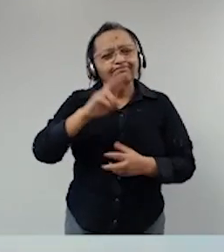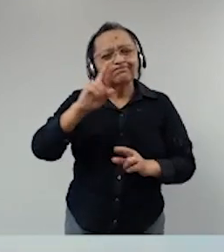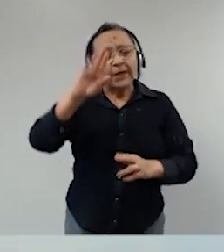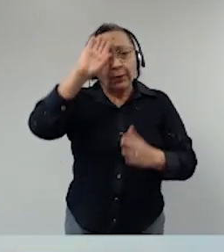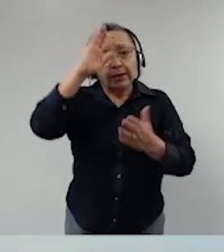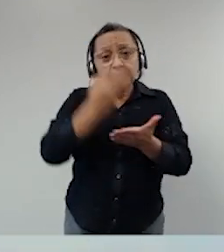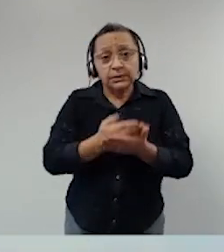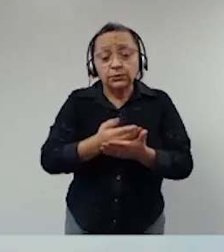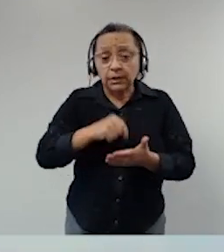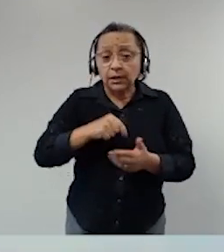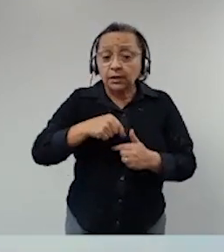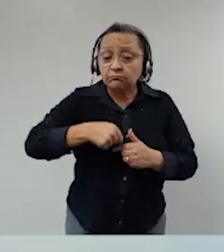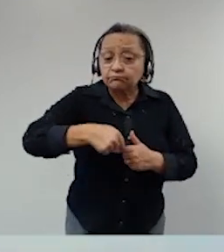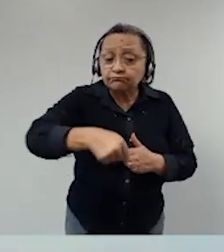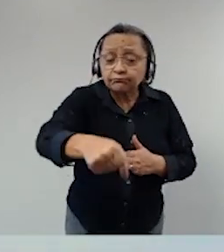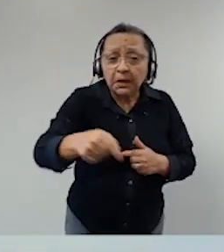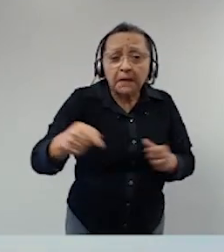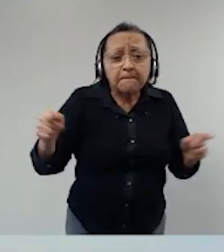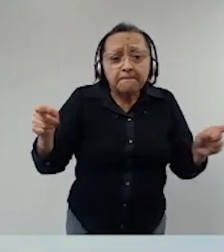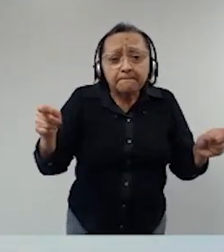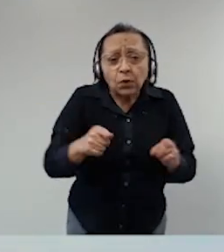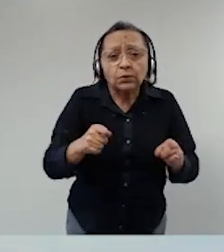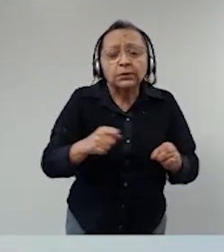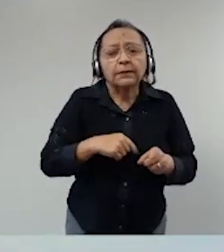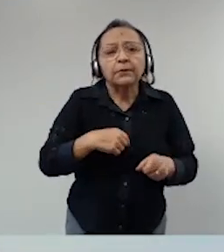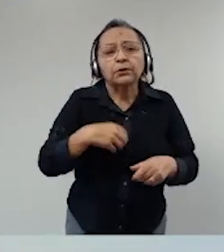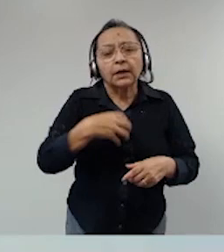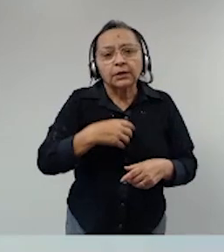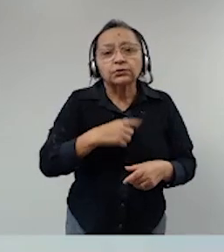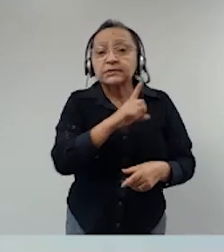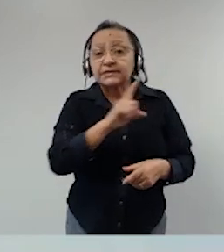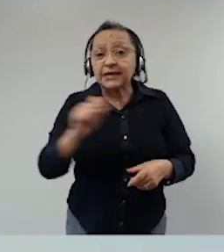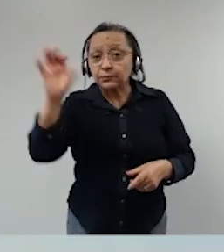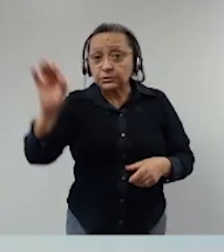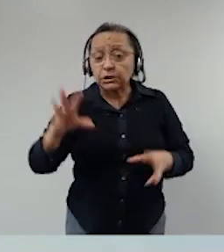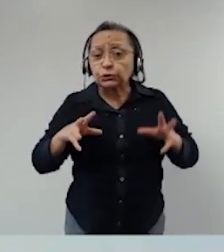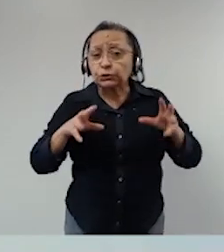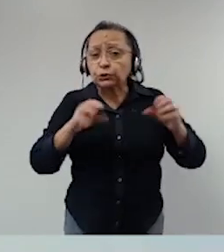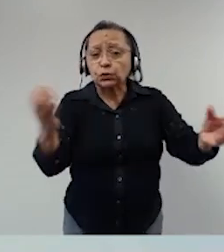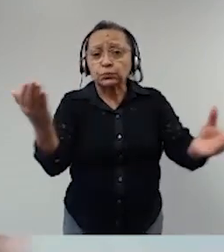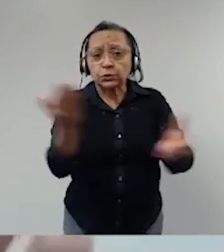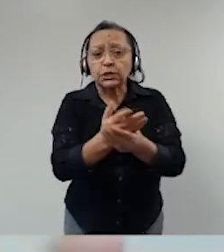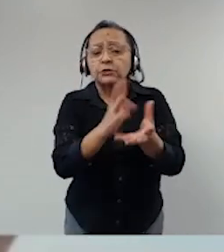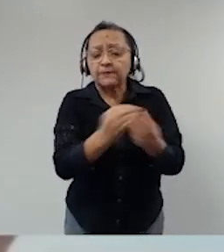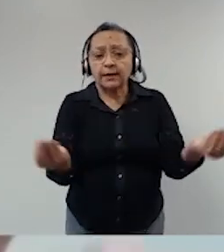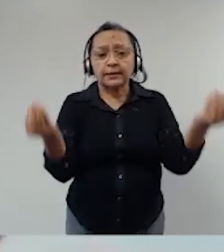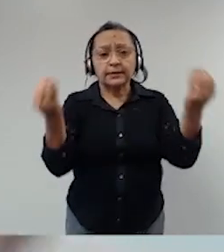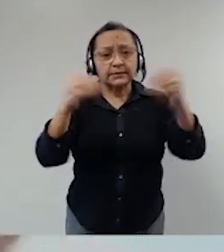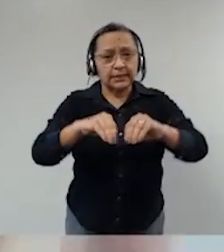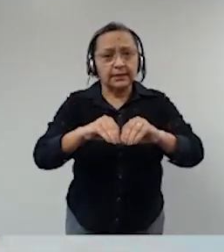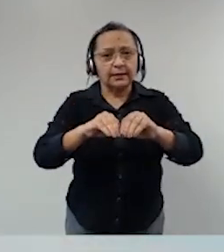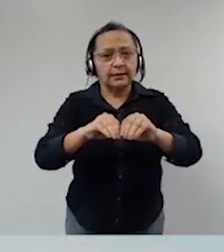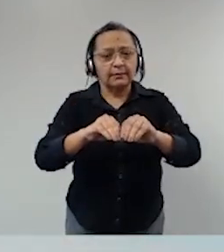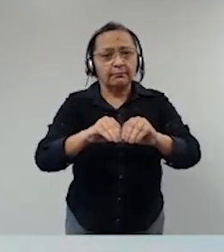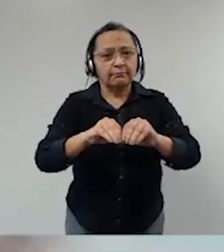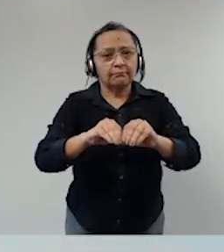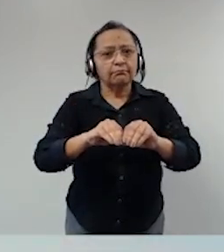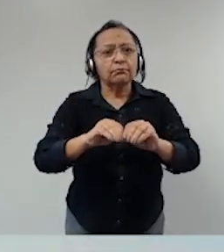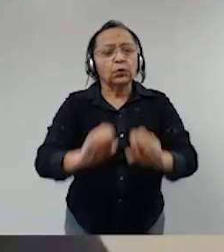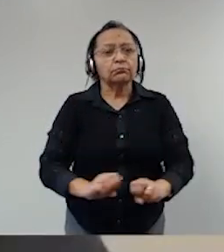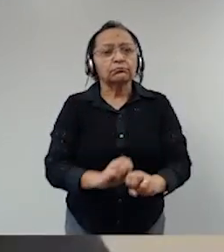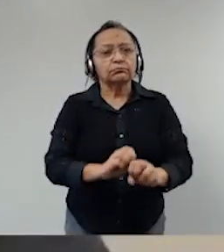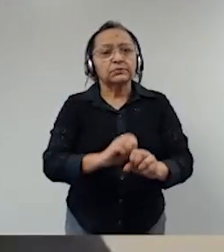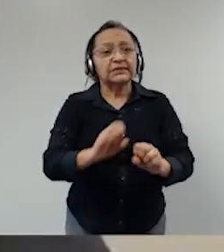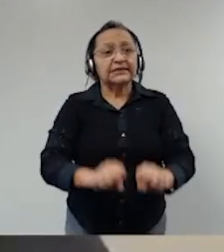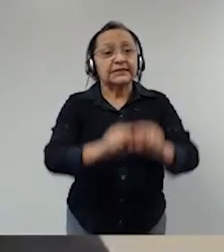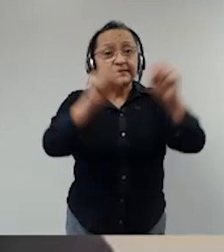curto espaço de tempo, 100% dos processos no Brasil serão eletrônicos. Acredito até que vai surgir, num